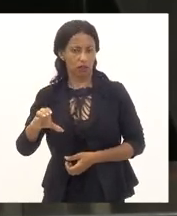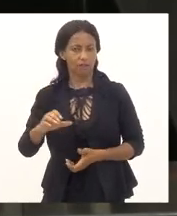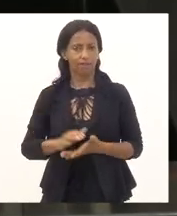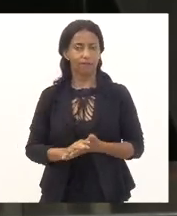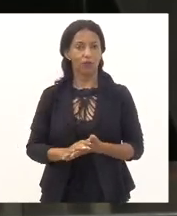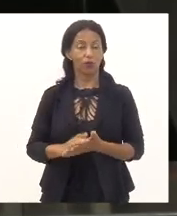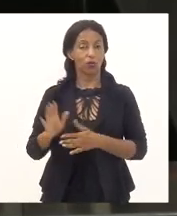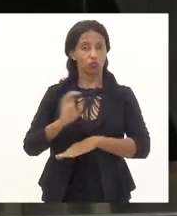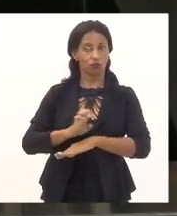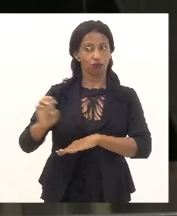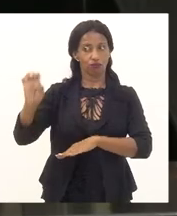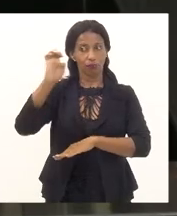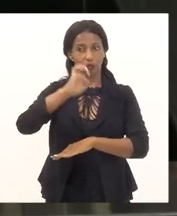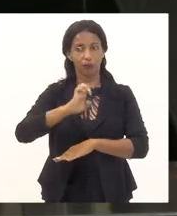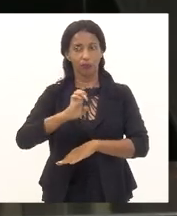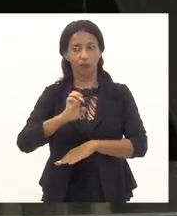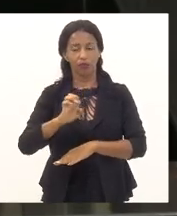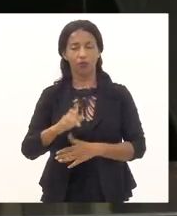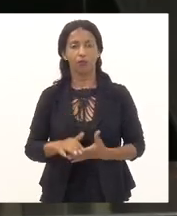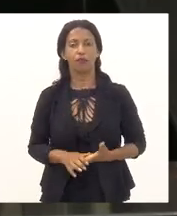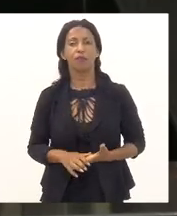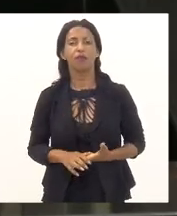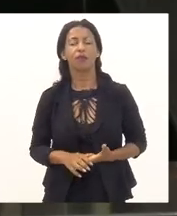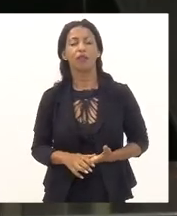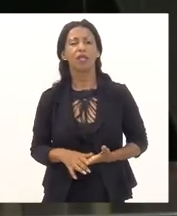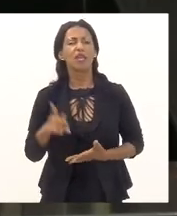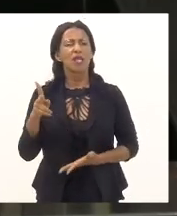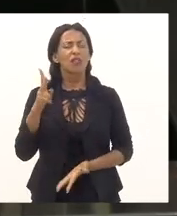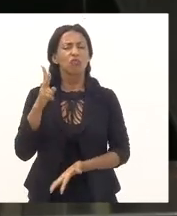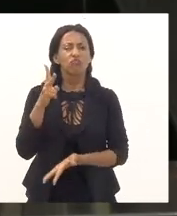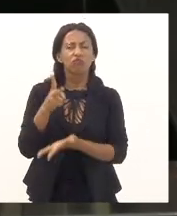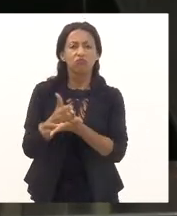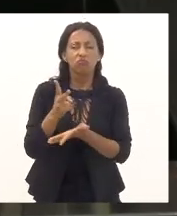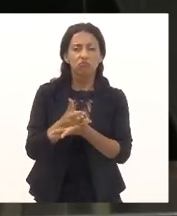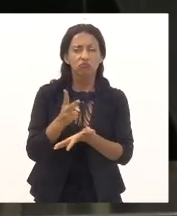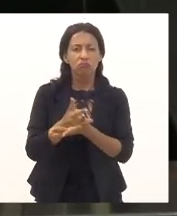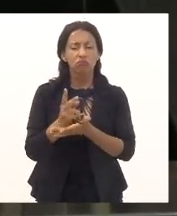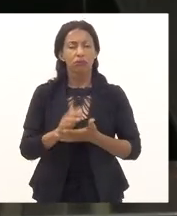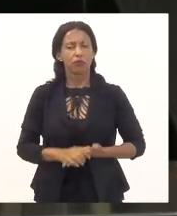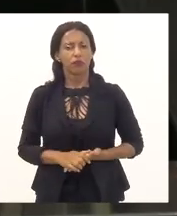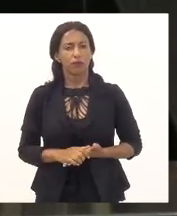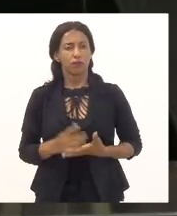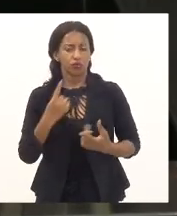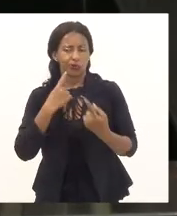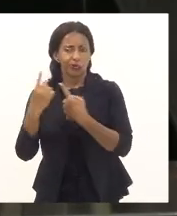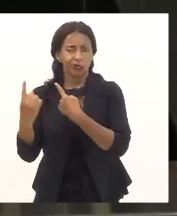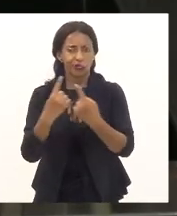dos Estados, perdão, do SUSP. E ele manteve, melhor, um